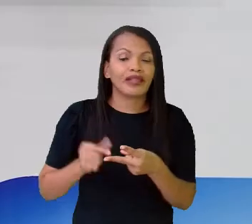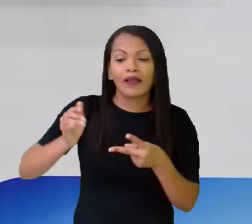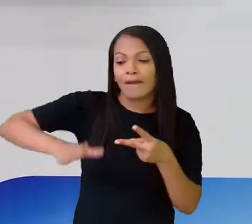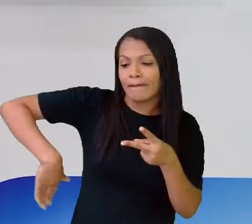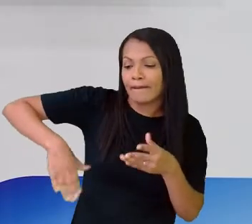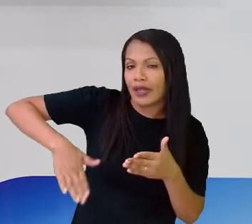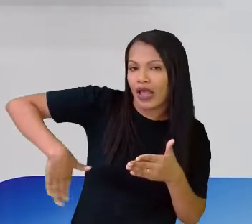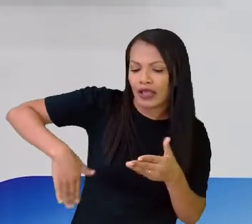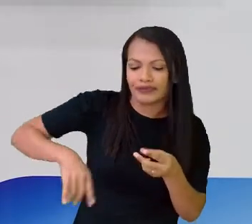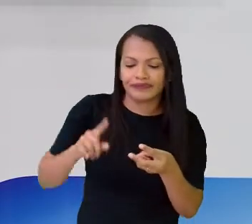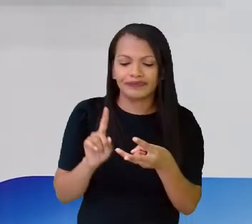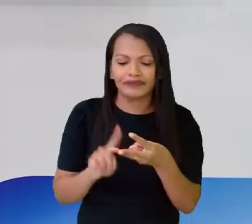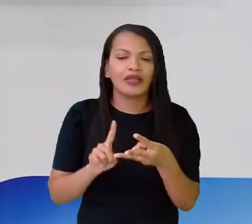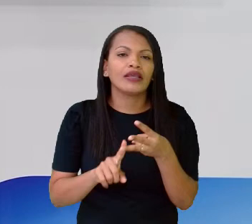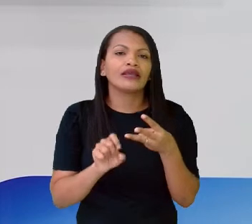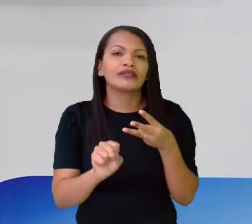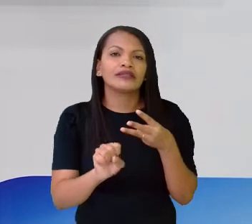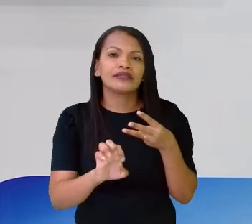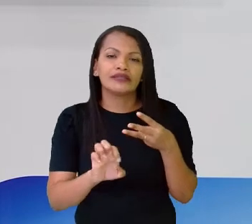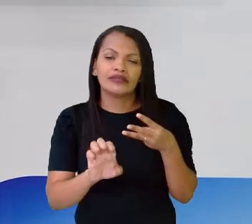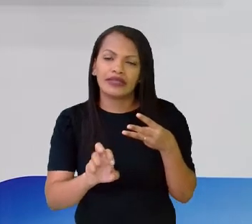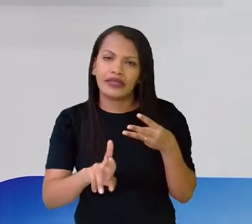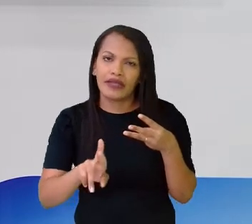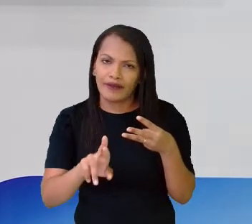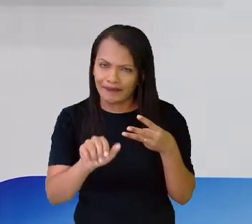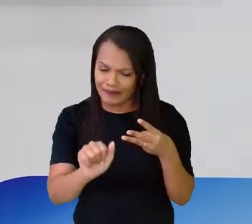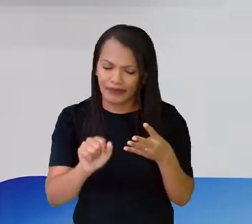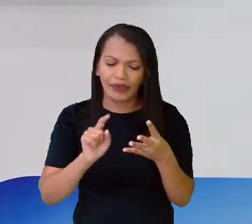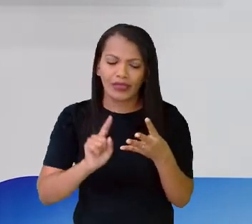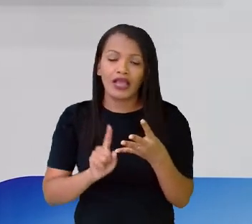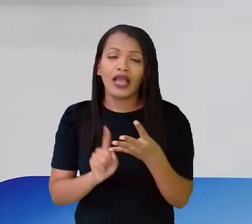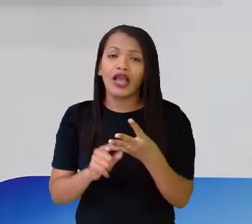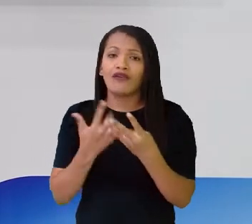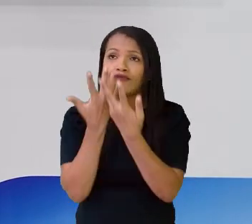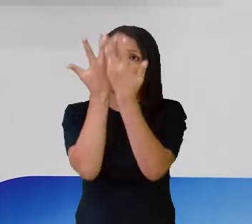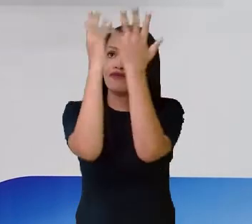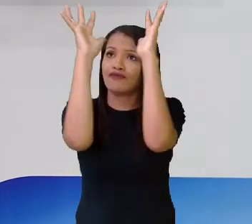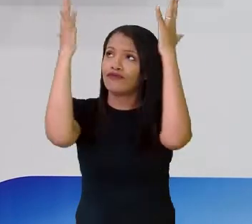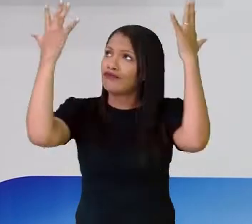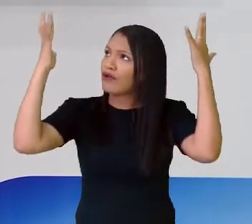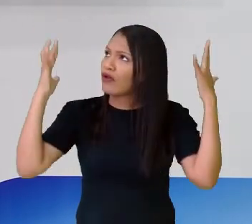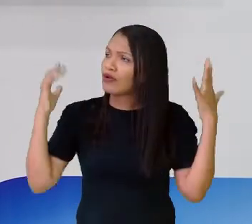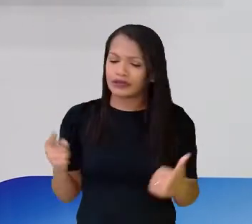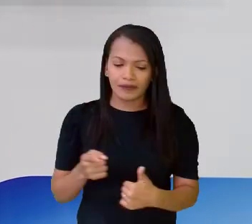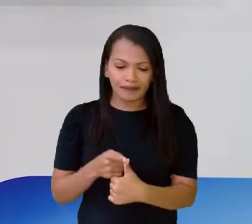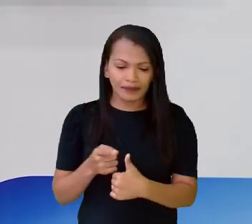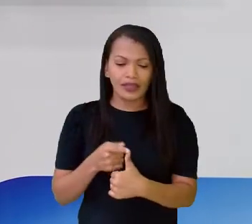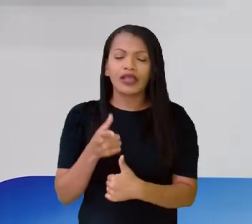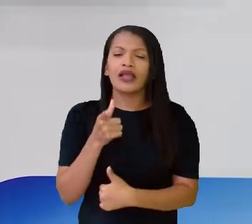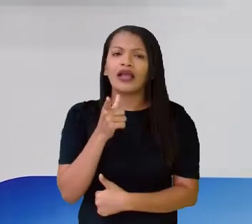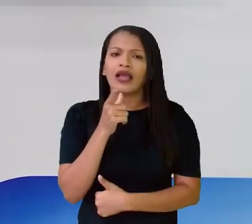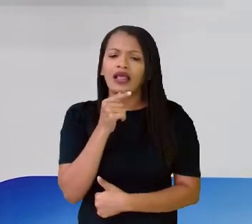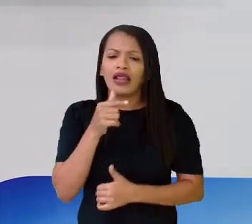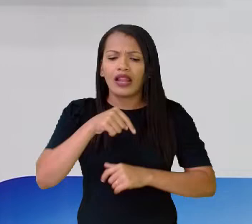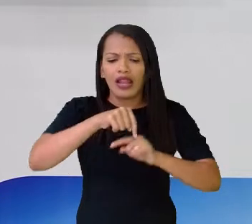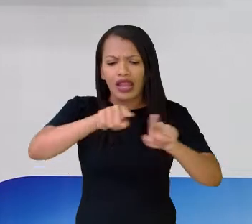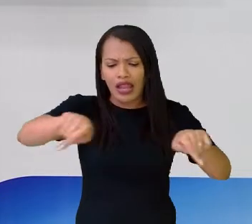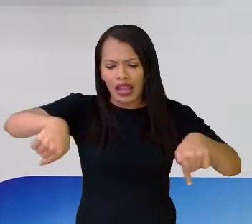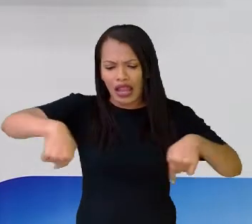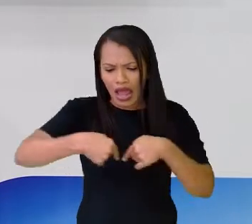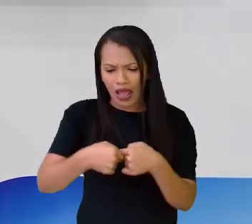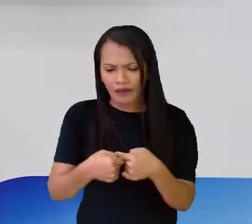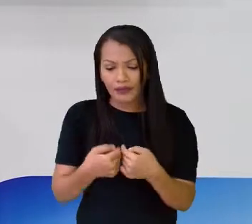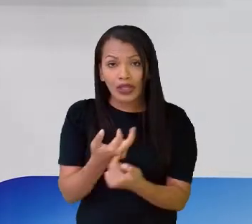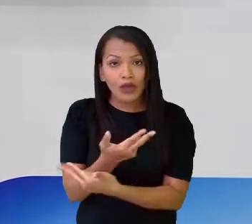gente viu serra, a gente viu floresta, a gente viu lá aquela região do lago. Também a gente observou o quê? Fenômenos